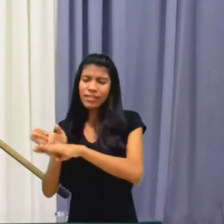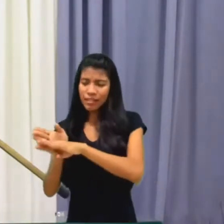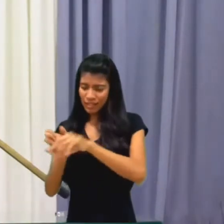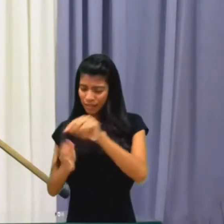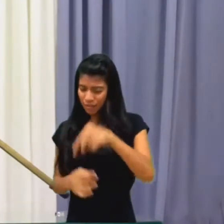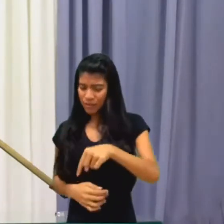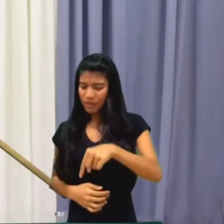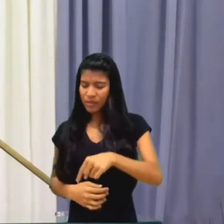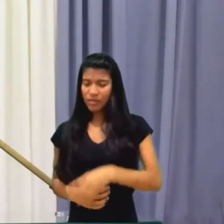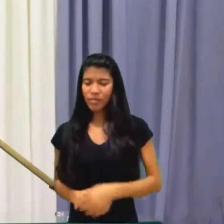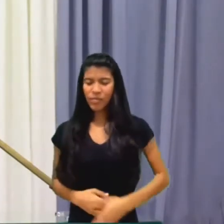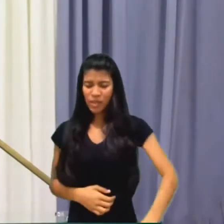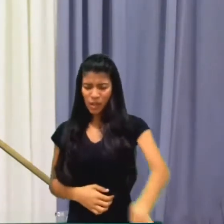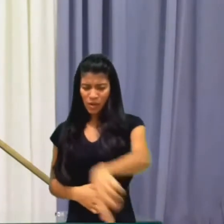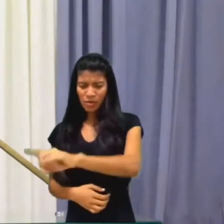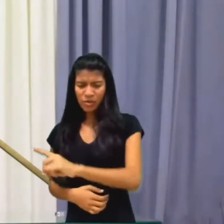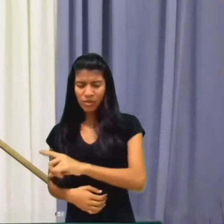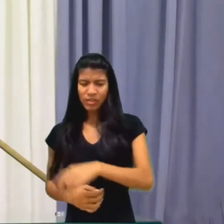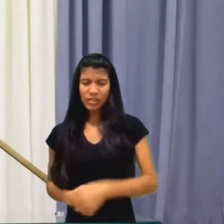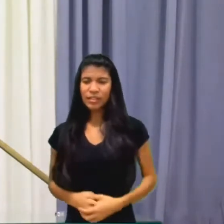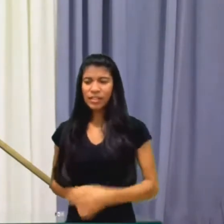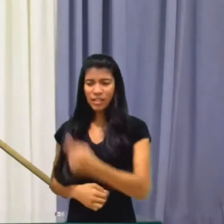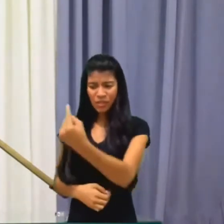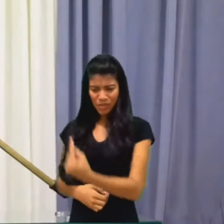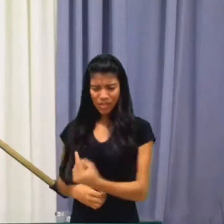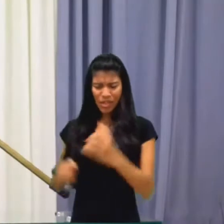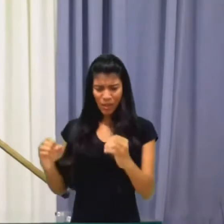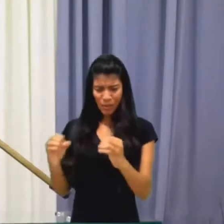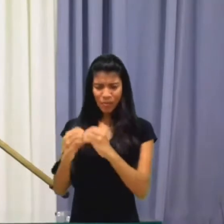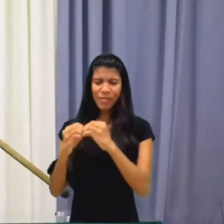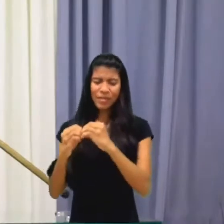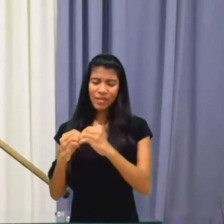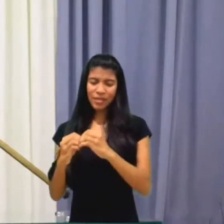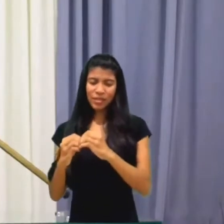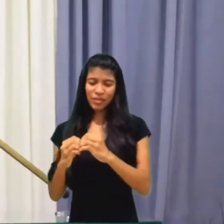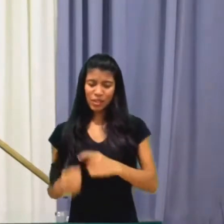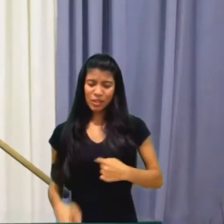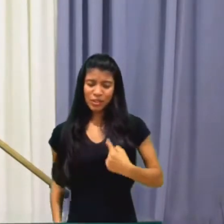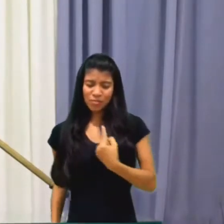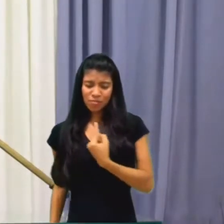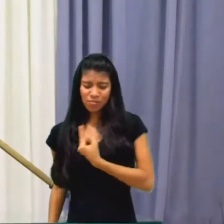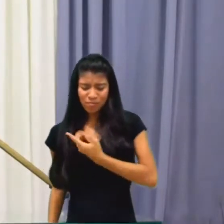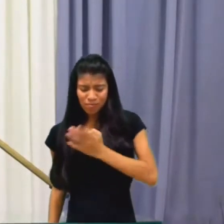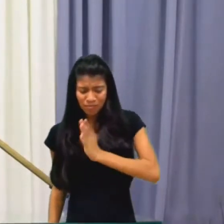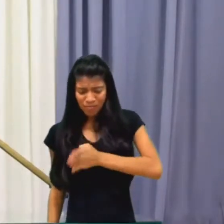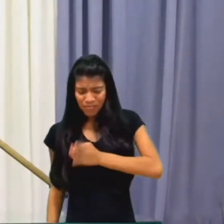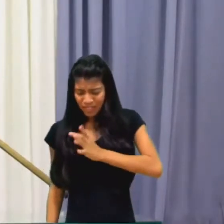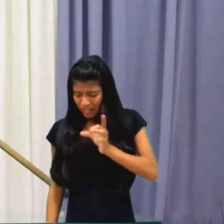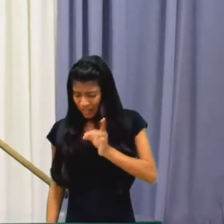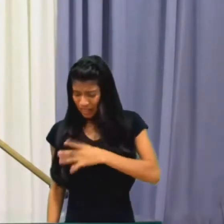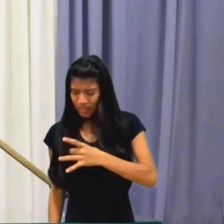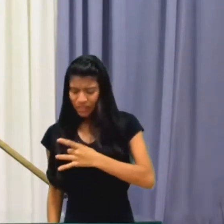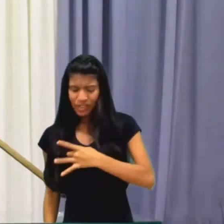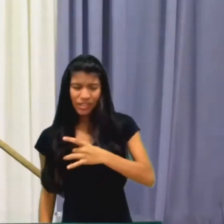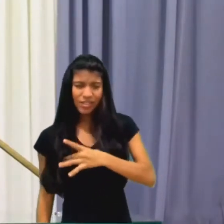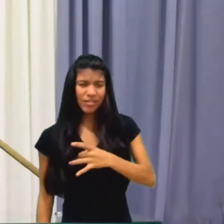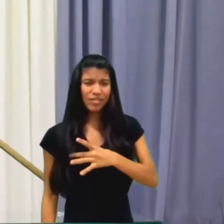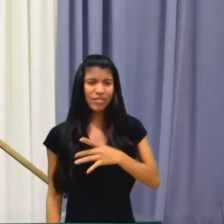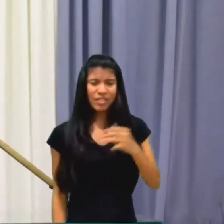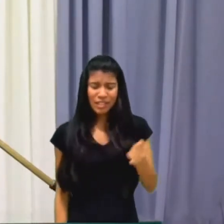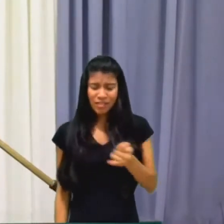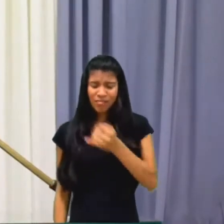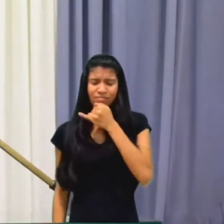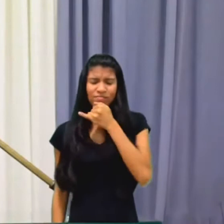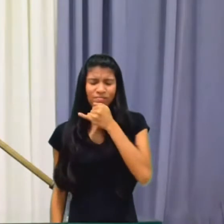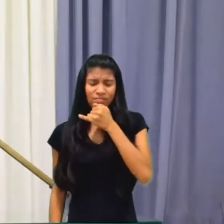nós, desde que vocês acamparam aqui pertinho, nosso coração derreteu, não há mais ânimo em